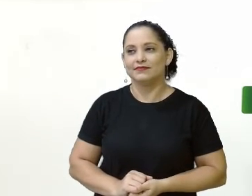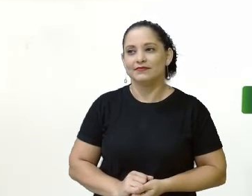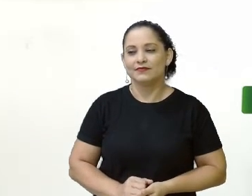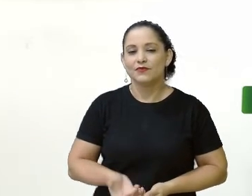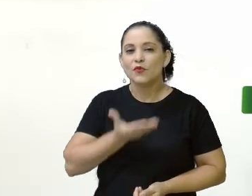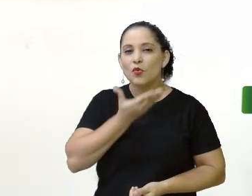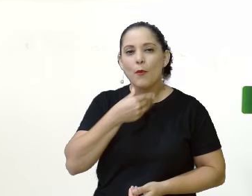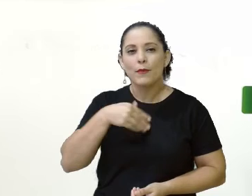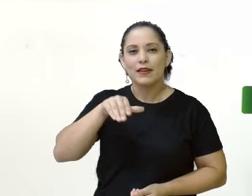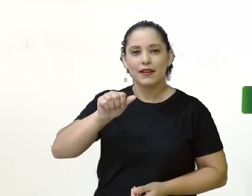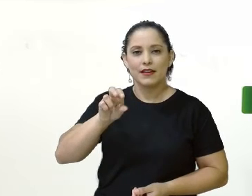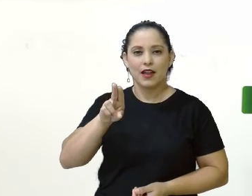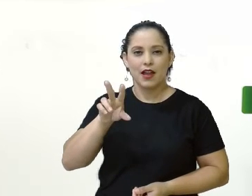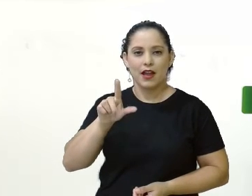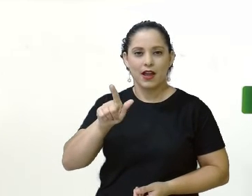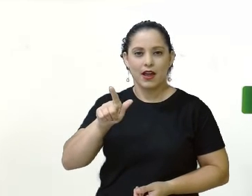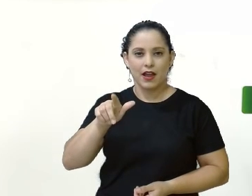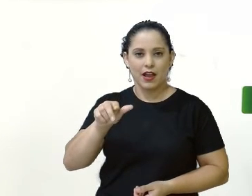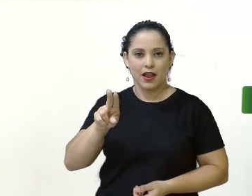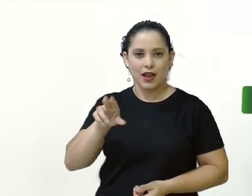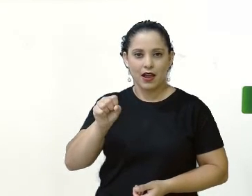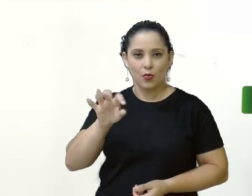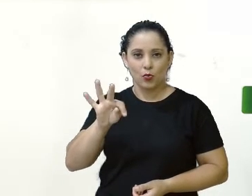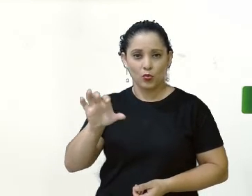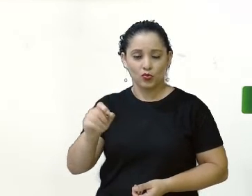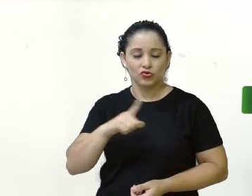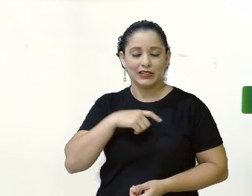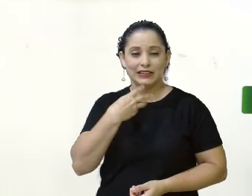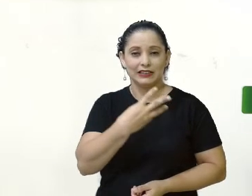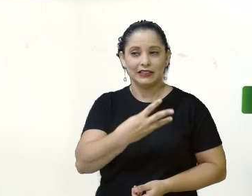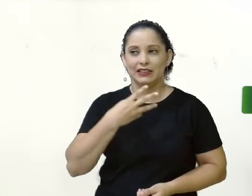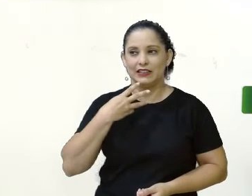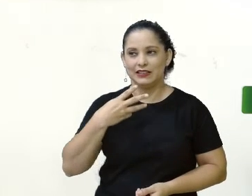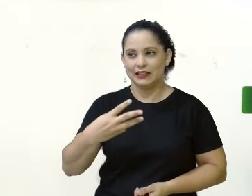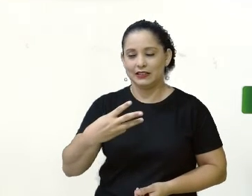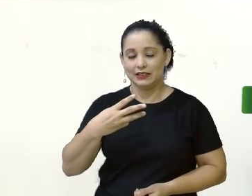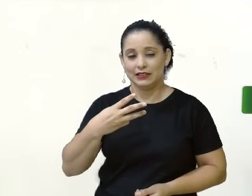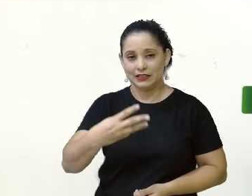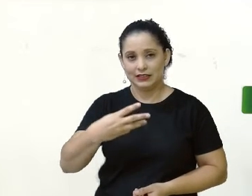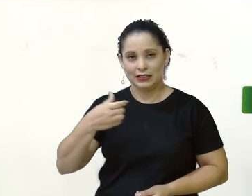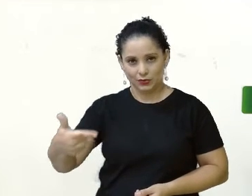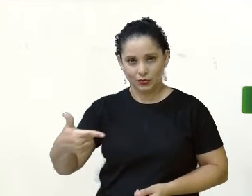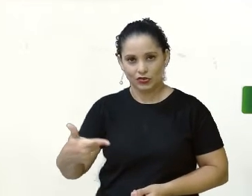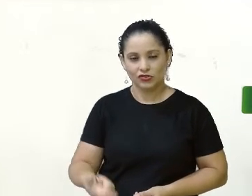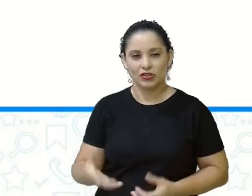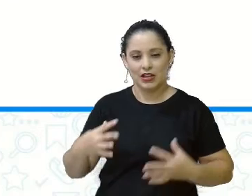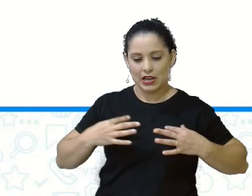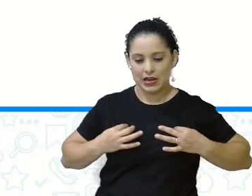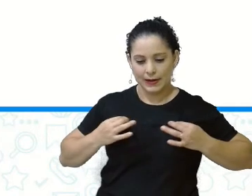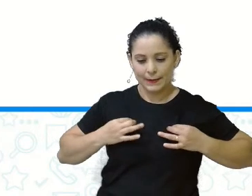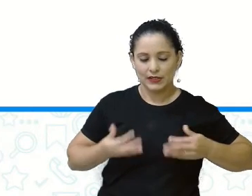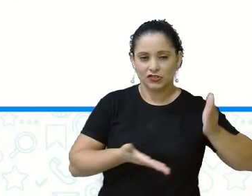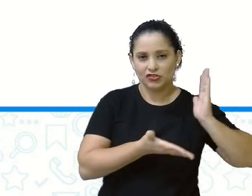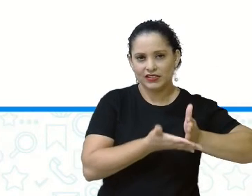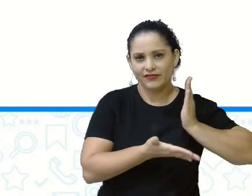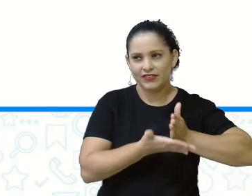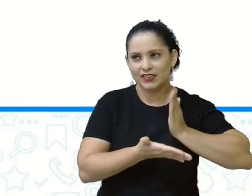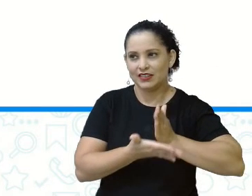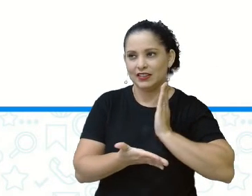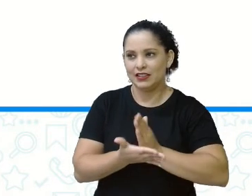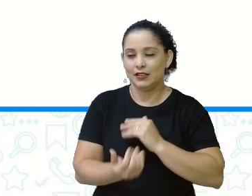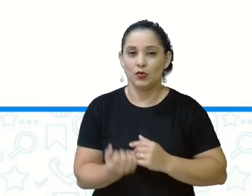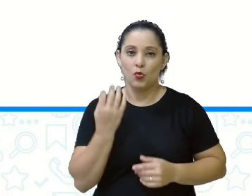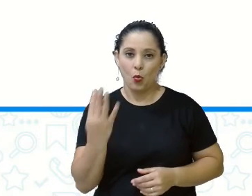Augusto tem 32 camisas para dividir entre 4 irmãos. Eu quero saber quantas